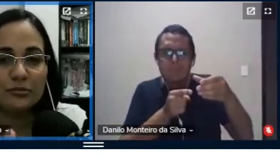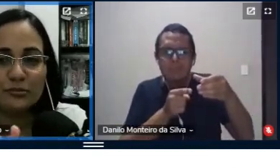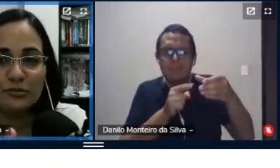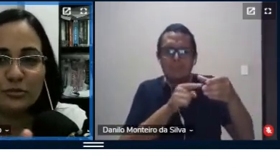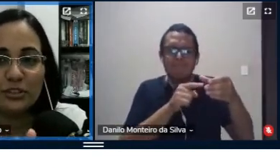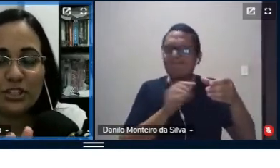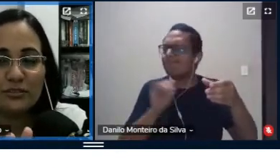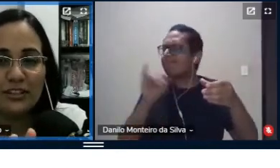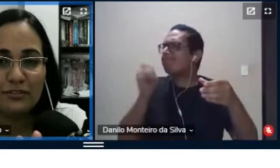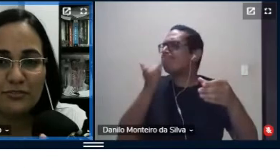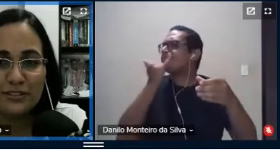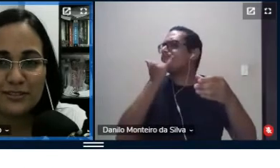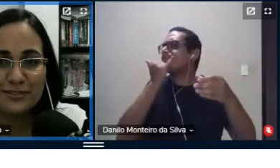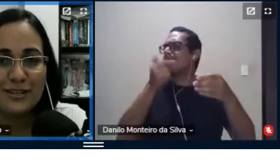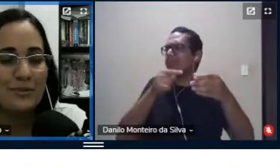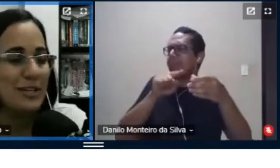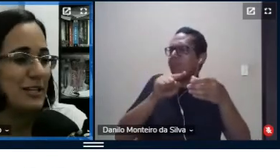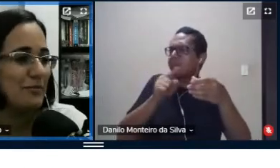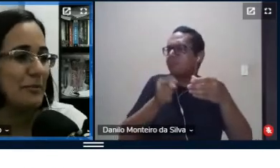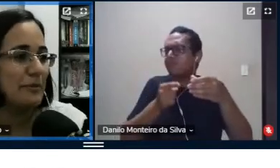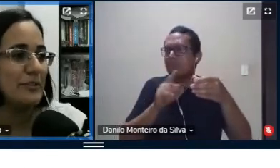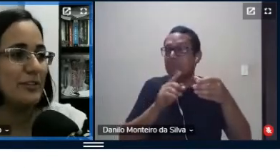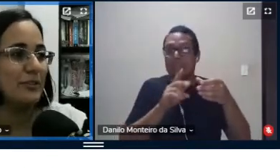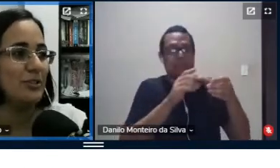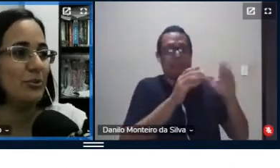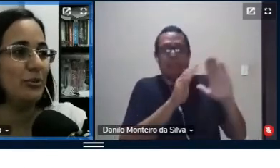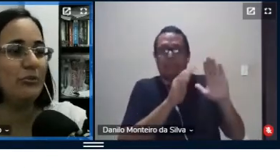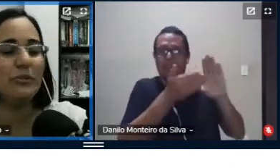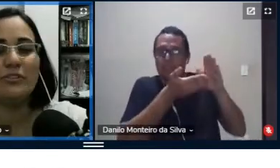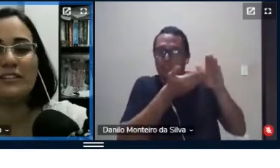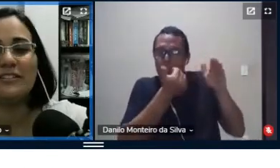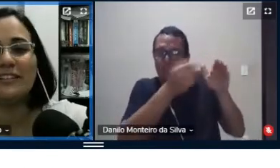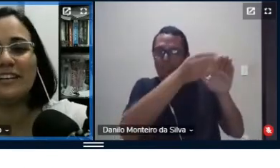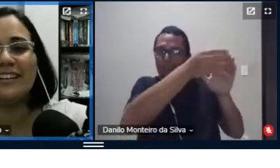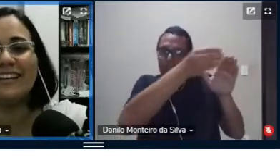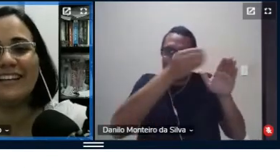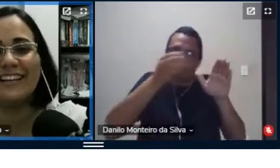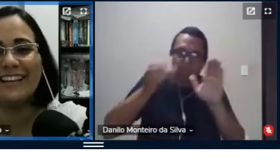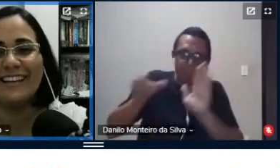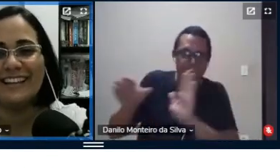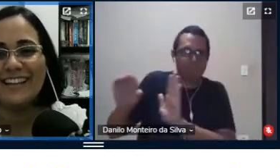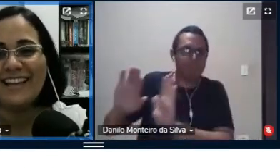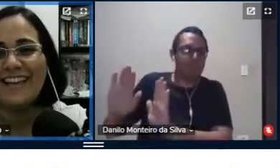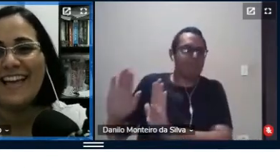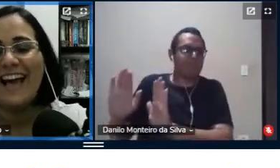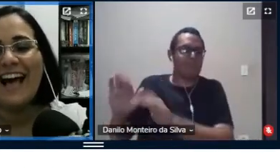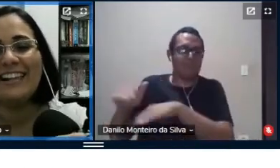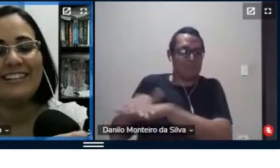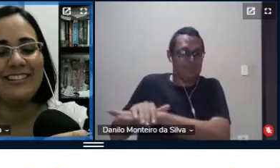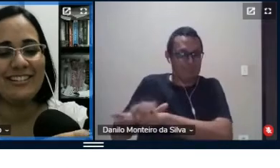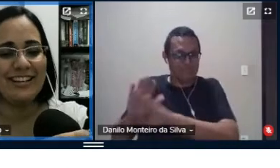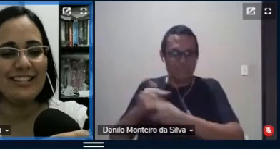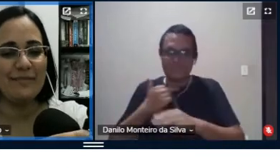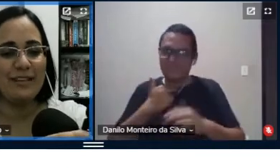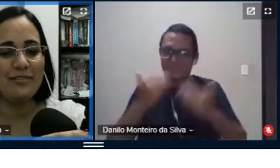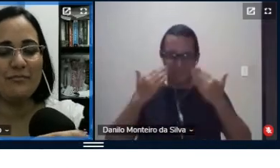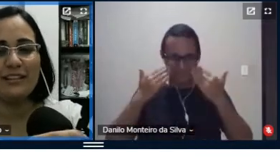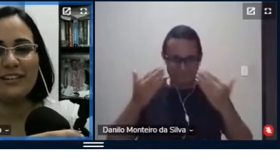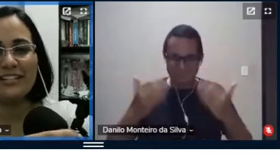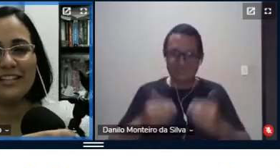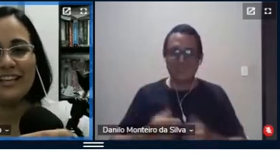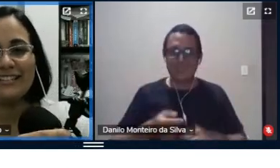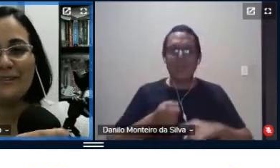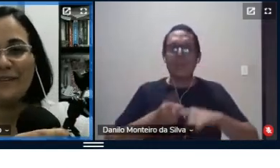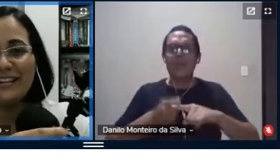Eles não vão deixar à vista. Eu sei porque teve uma professora do instituto que foi fazer a lista de casamento